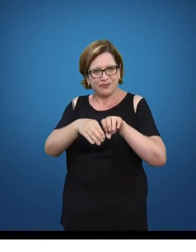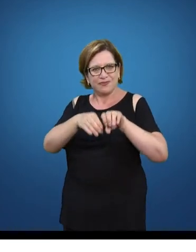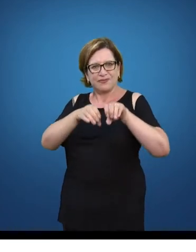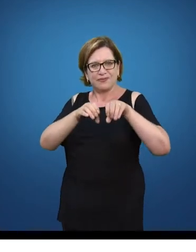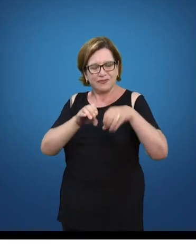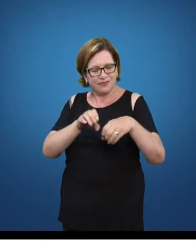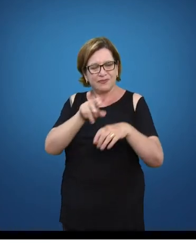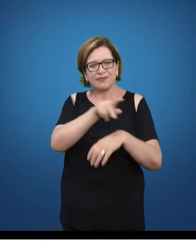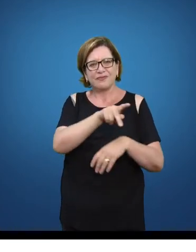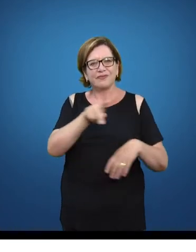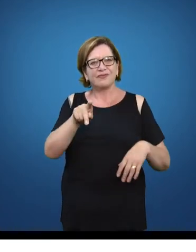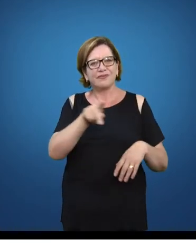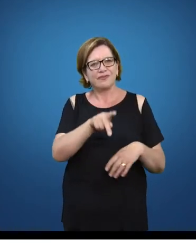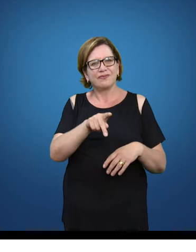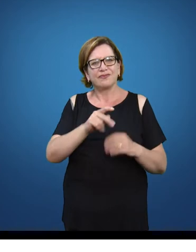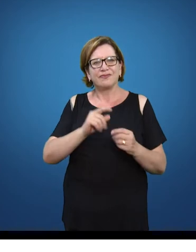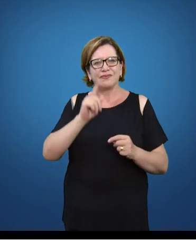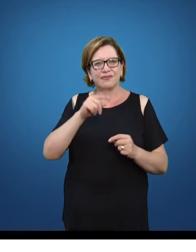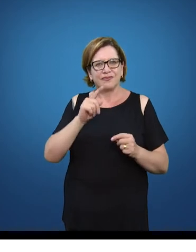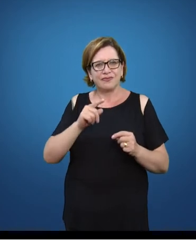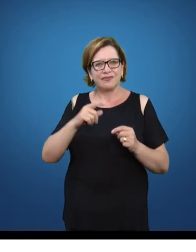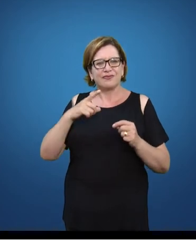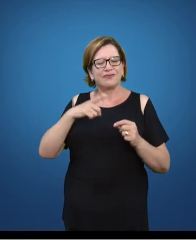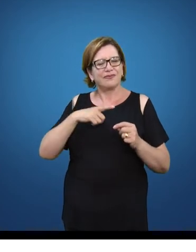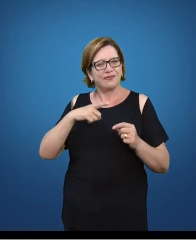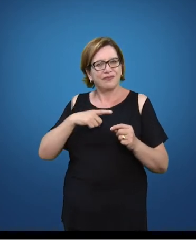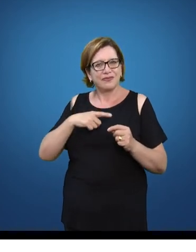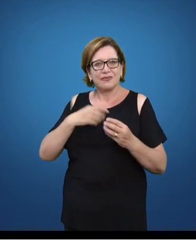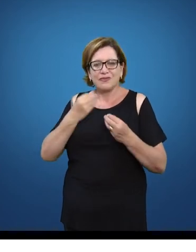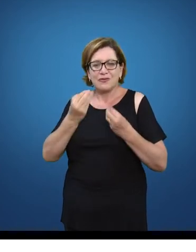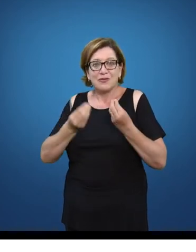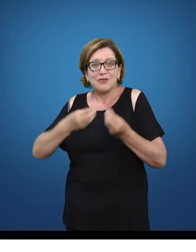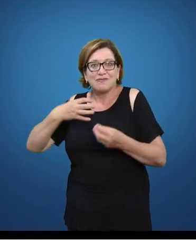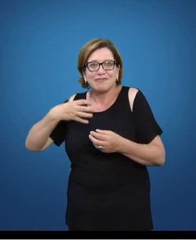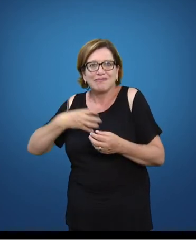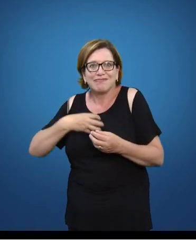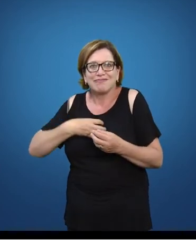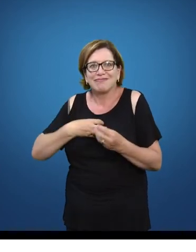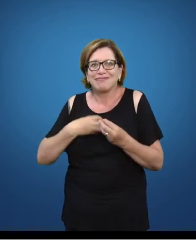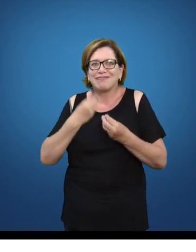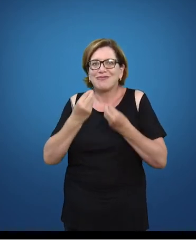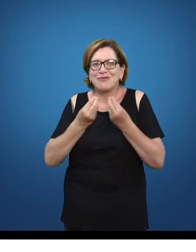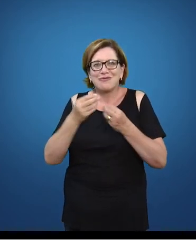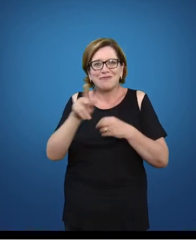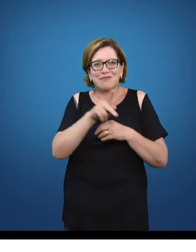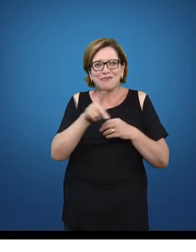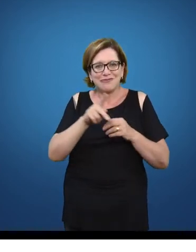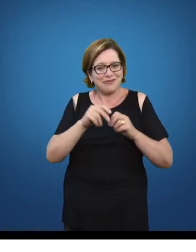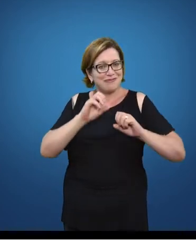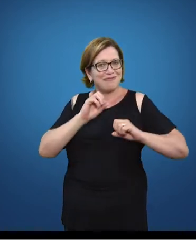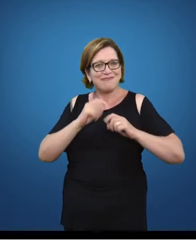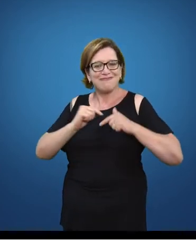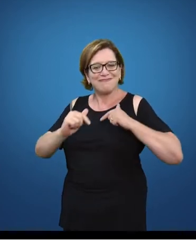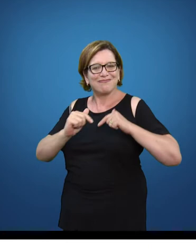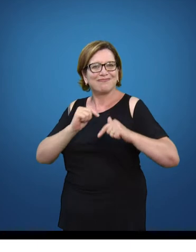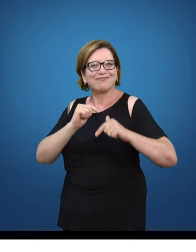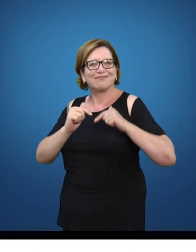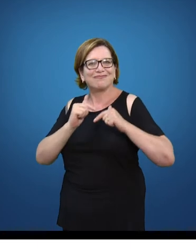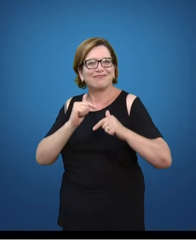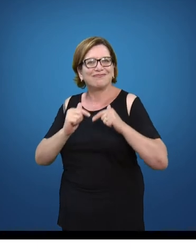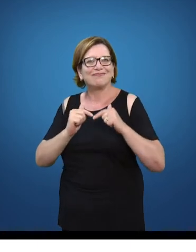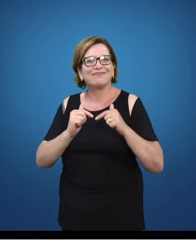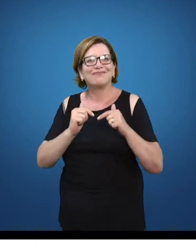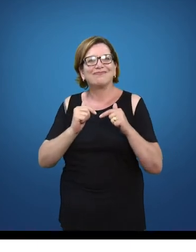do professor ela implica a maneira como ele irá também desempenhar a sua função